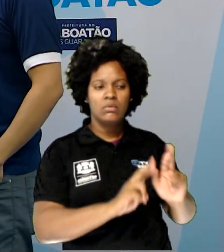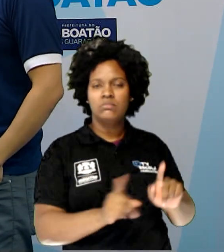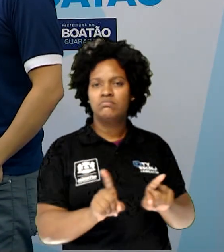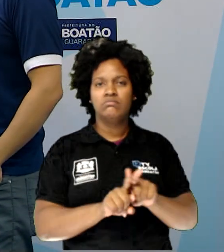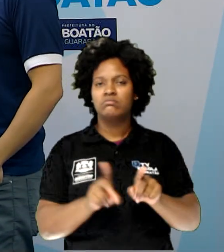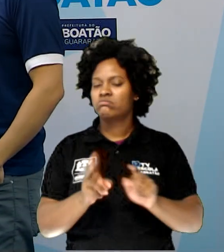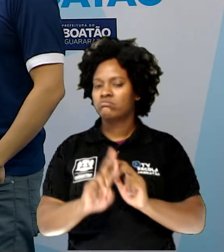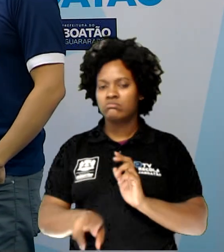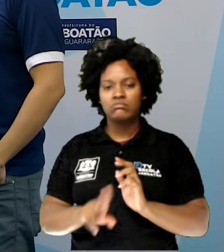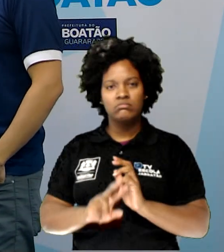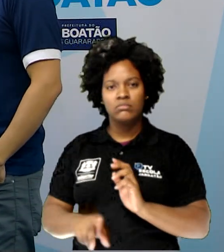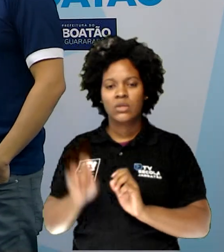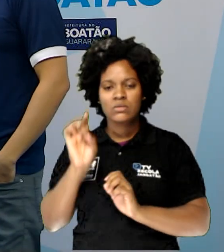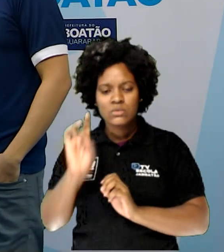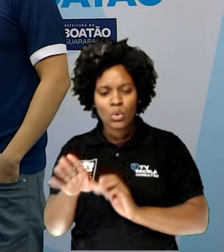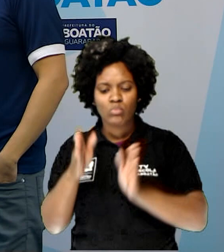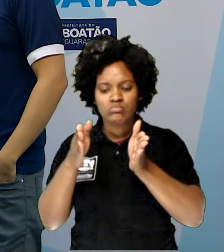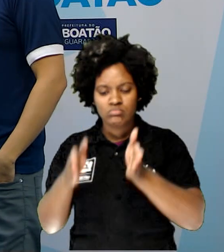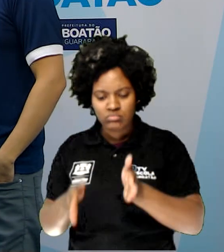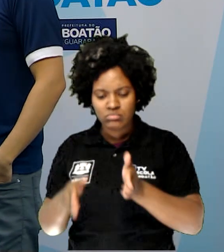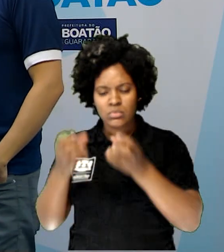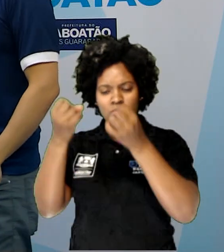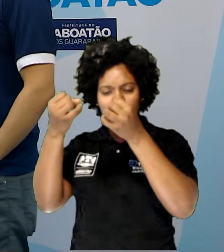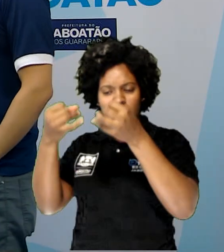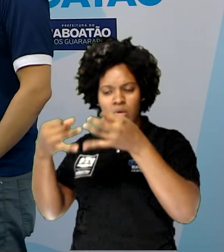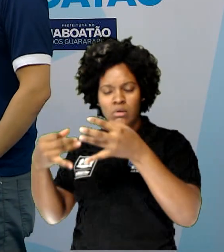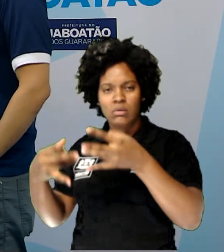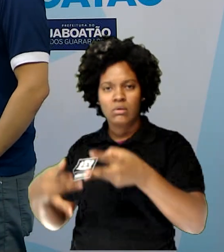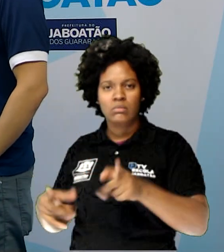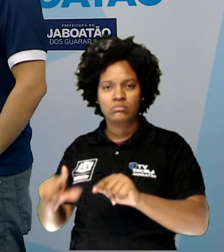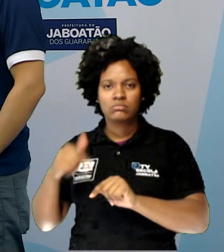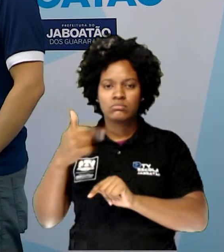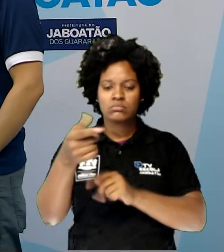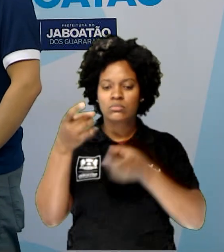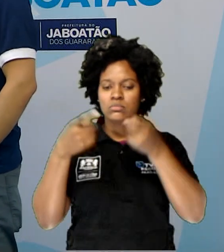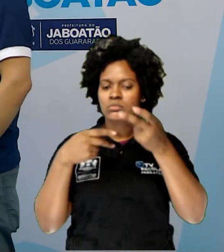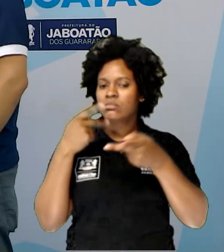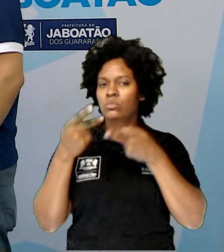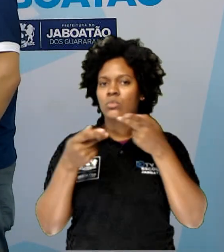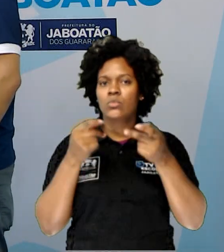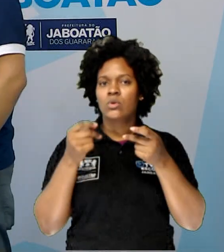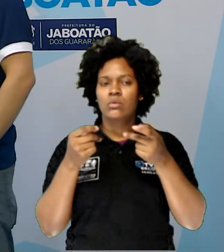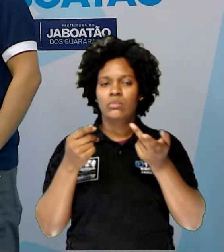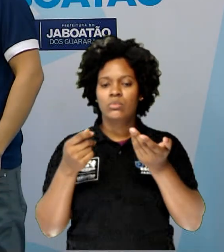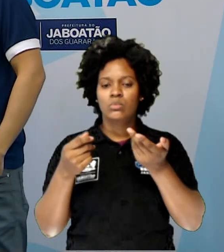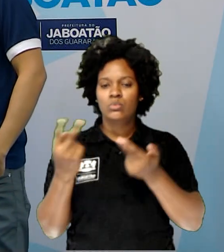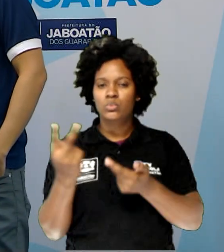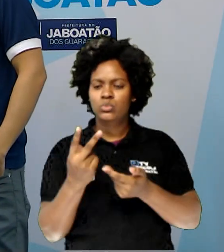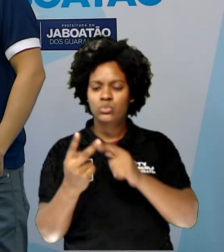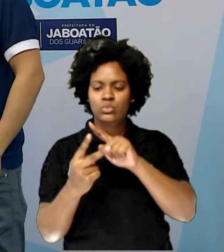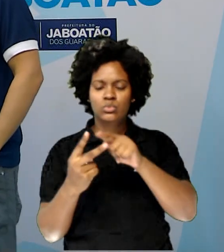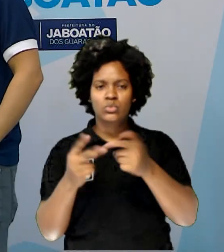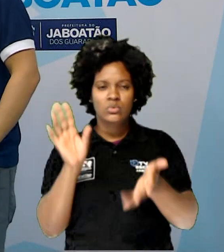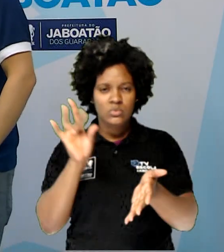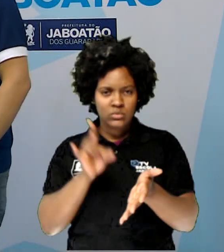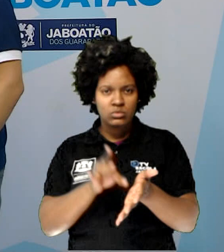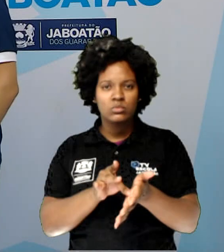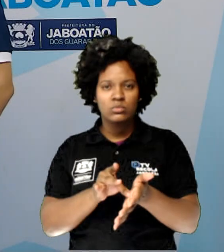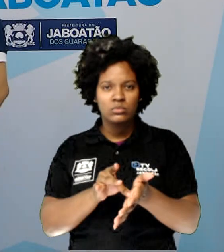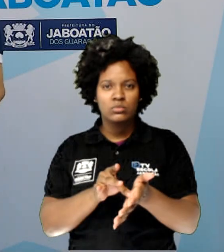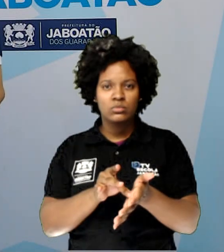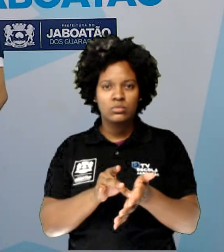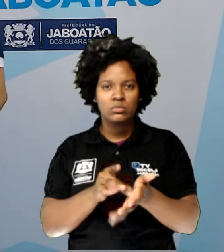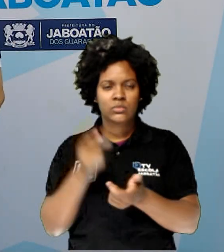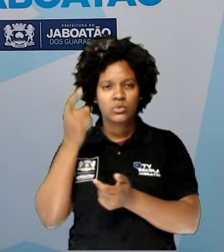É apenas um período descritivo. Logo depois ele fala assim, que os tornam originais e clássicos. Então a ideia